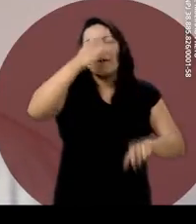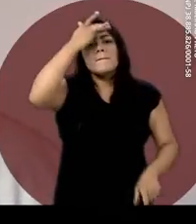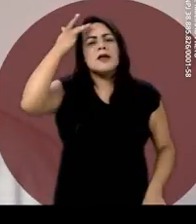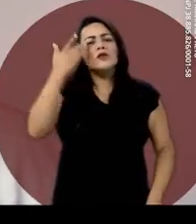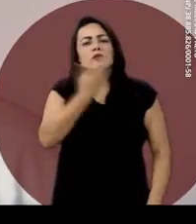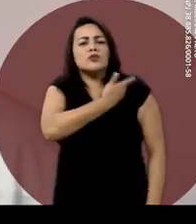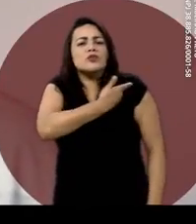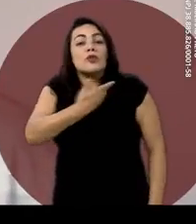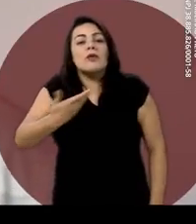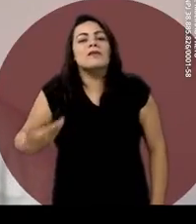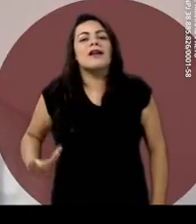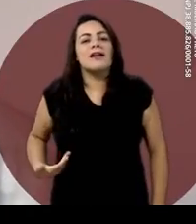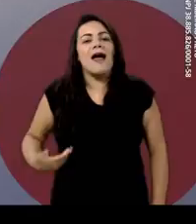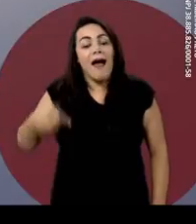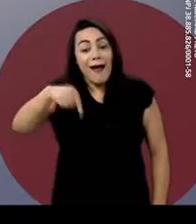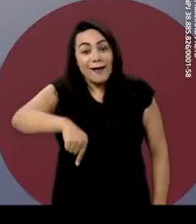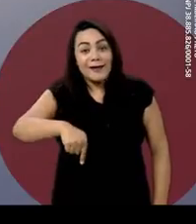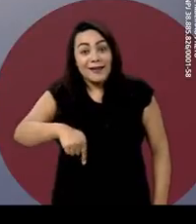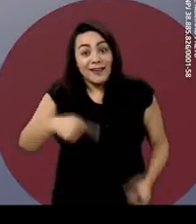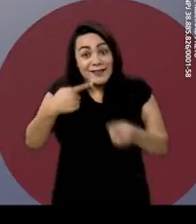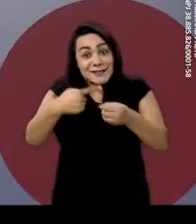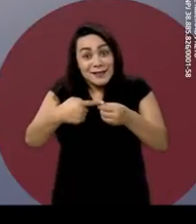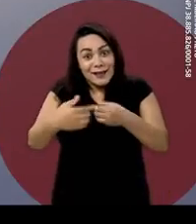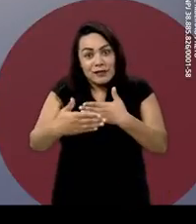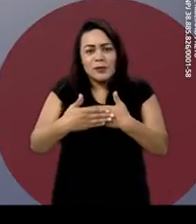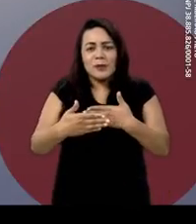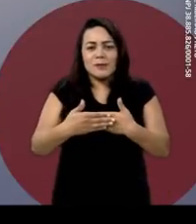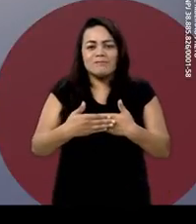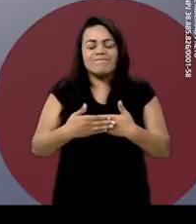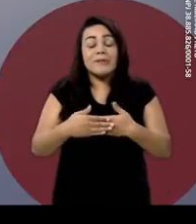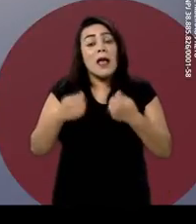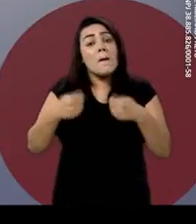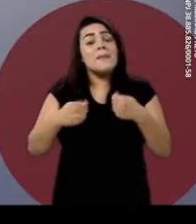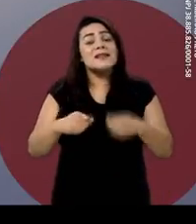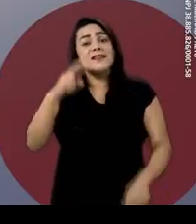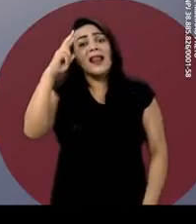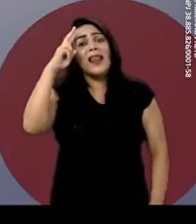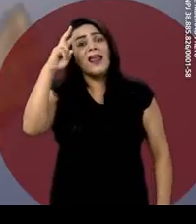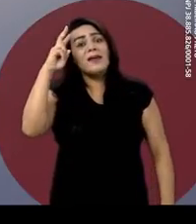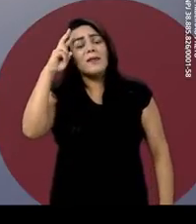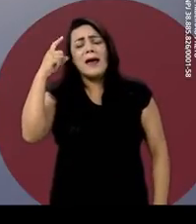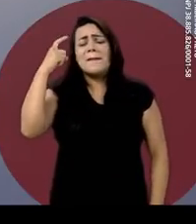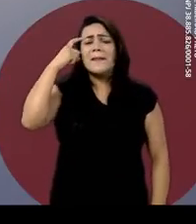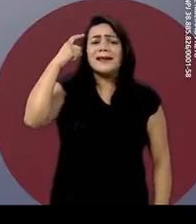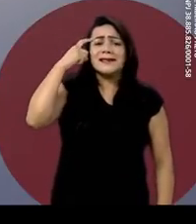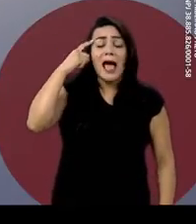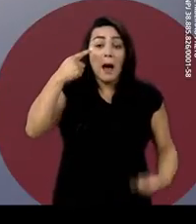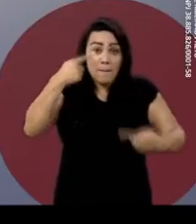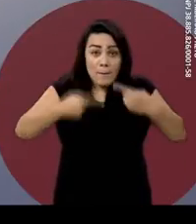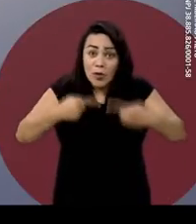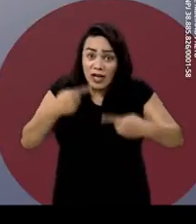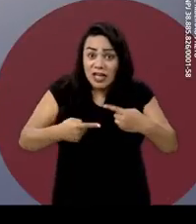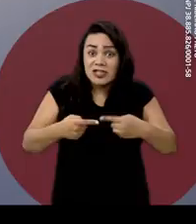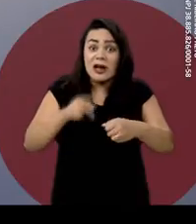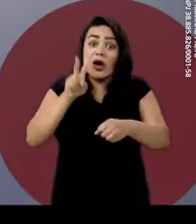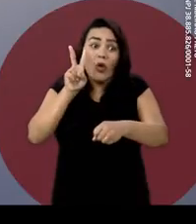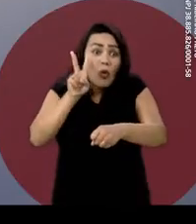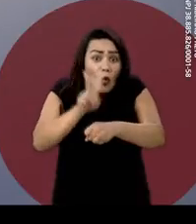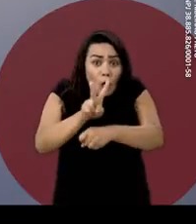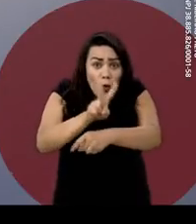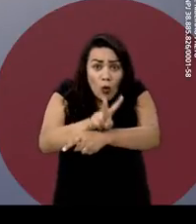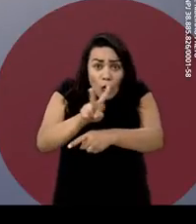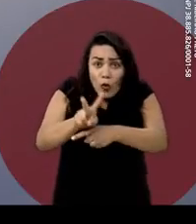É preciso lembrar que a política, no fundo, no fundo, é o que cuida da nossa vida.